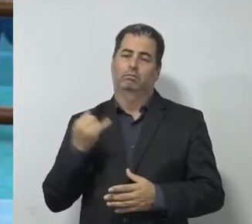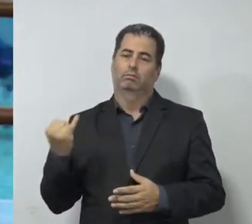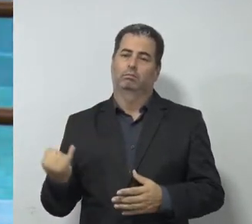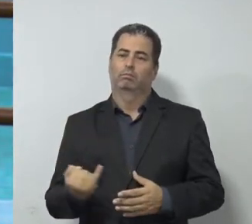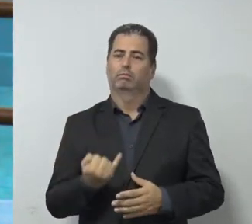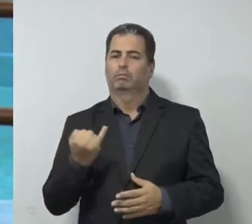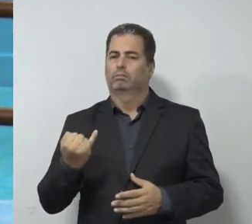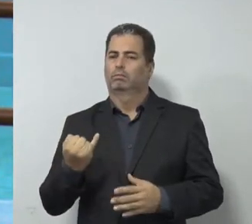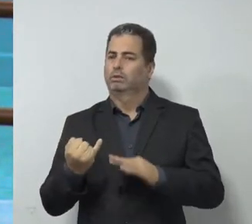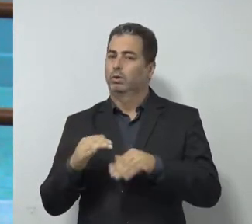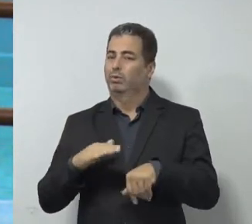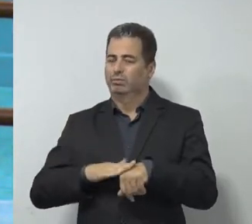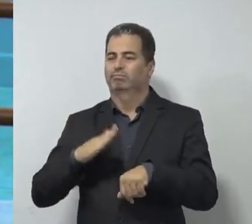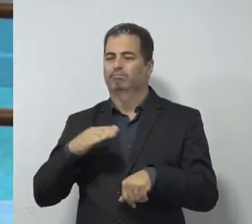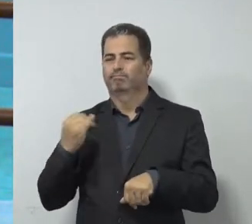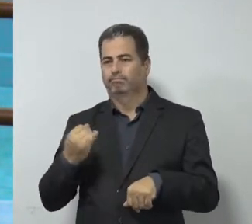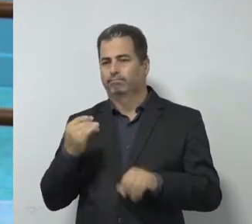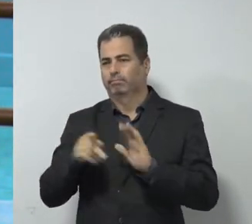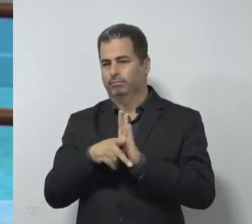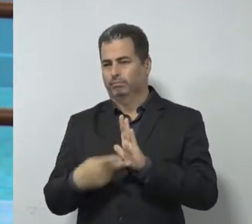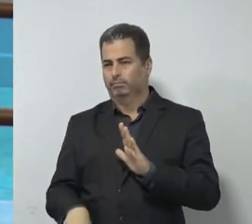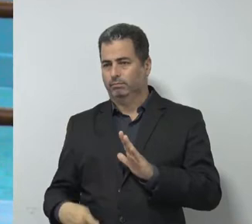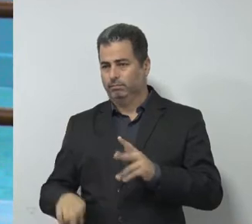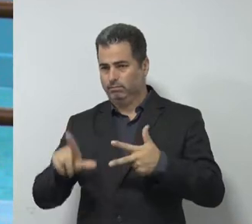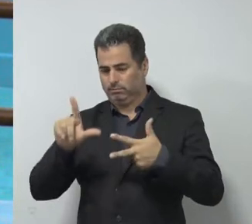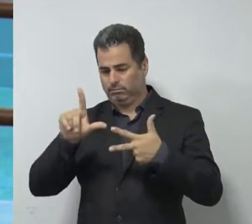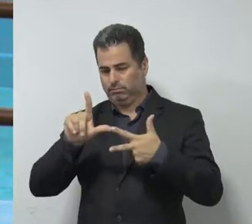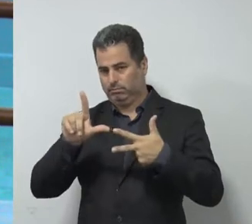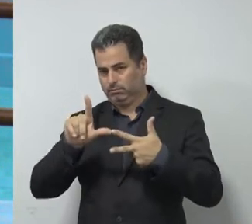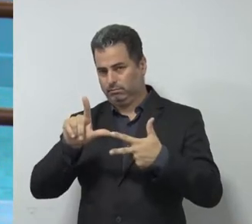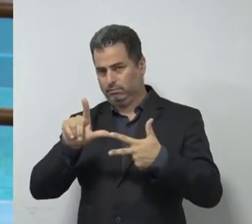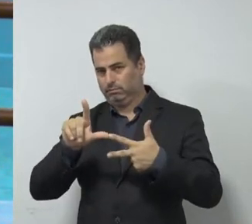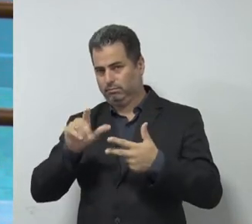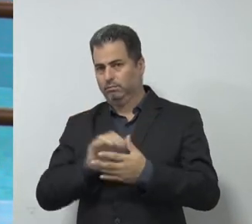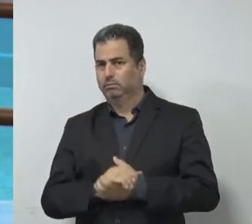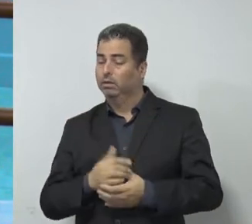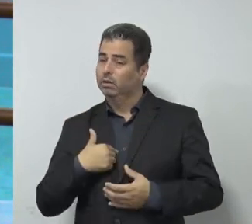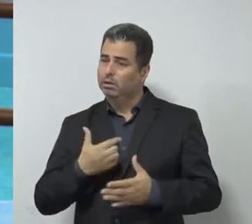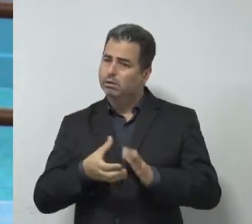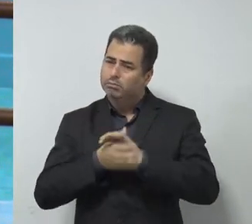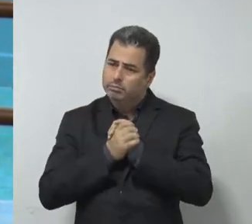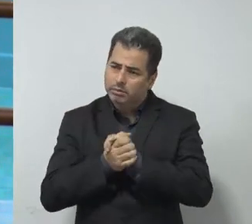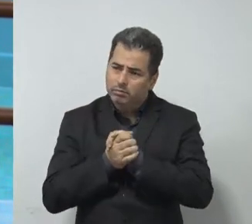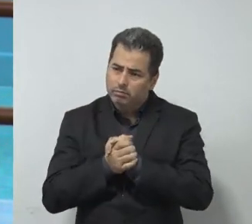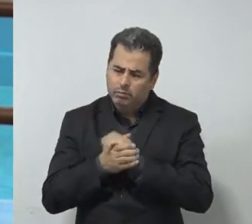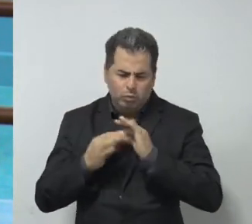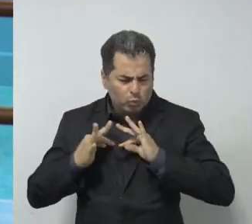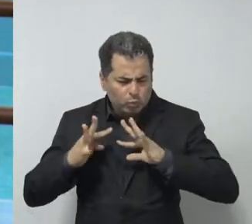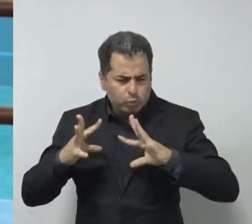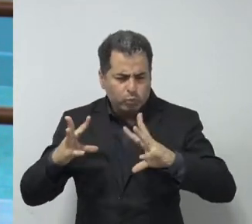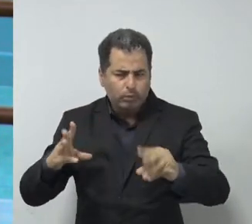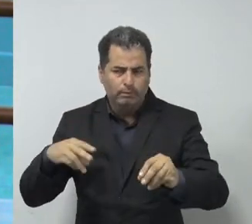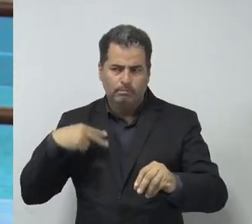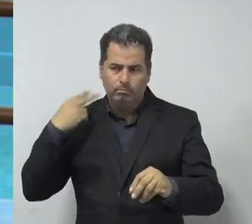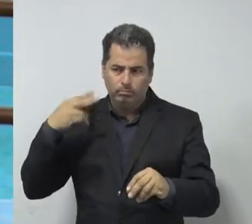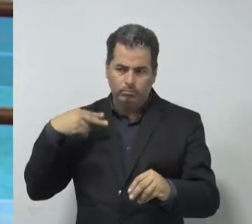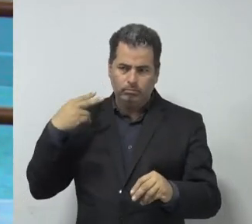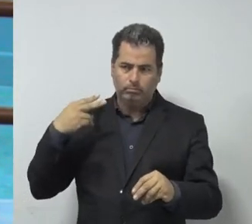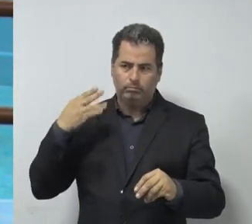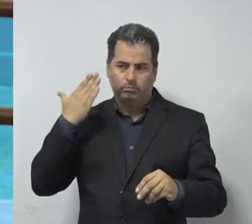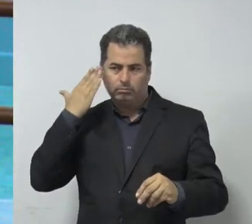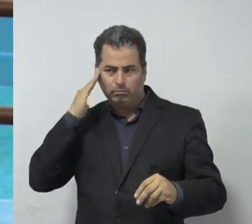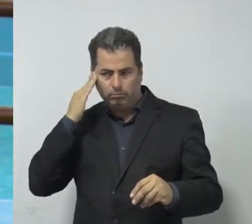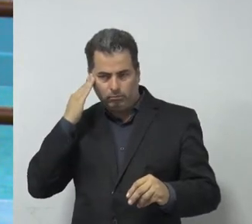das mais importantes dessa Casa de Leis. E eu parabenizo todos por entender que se